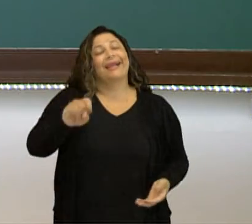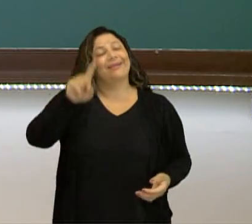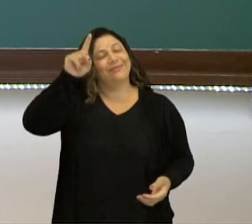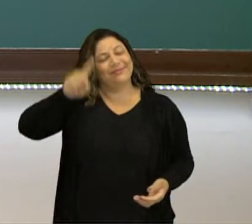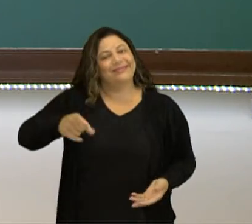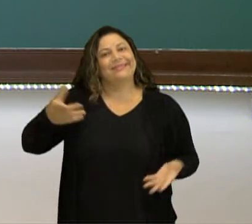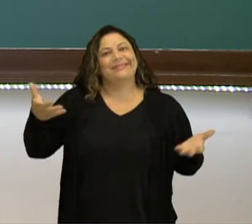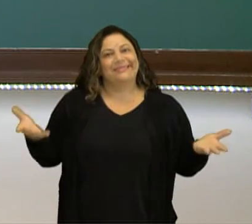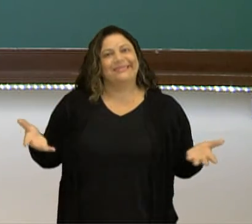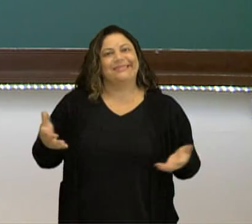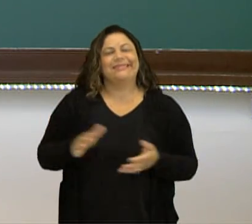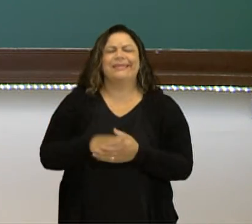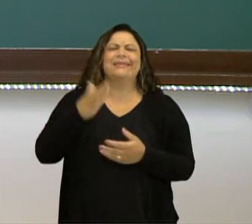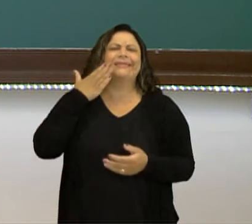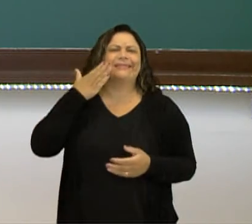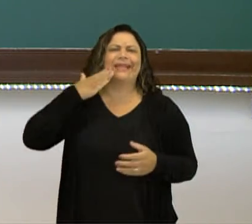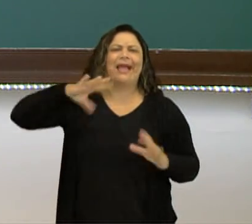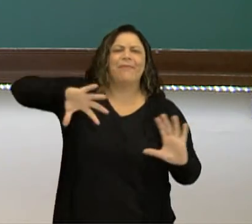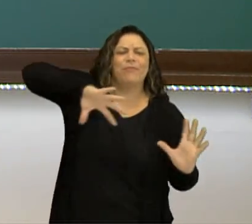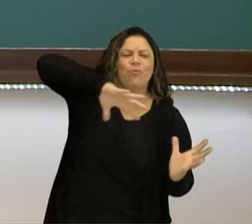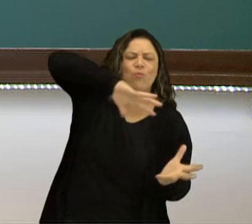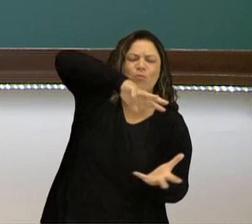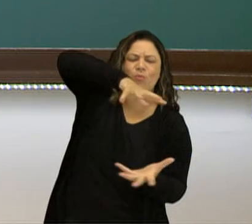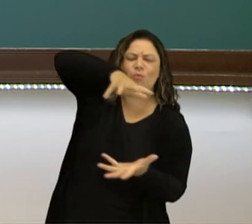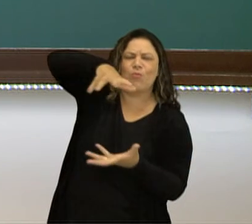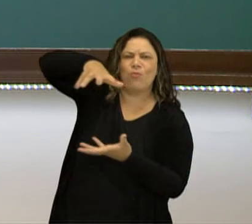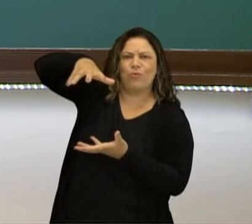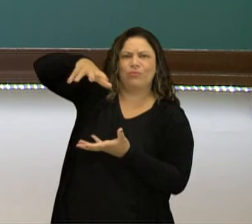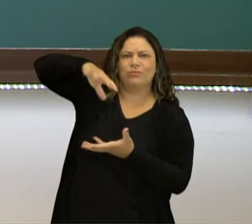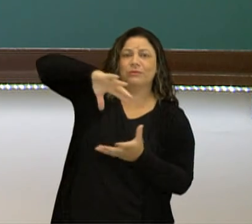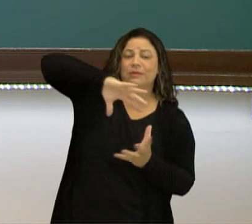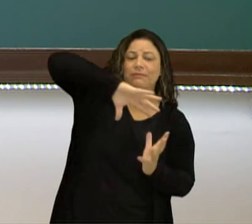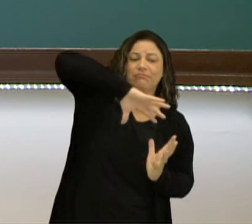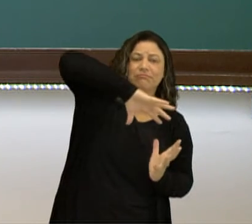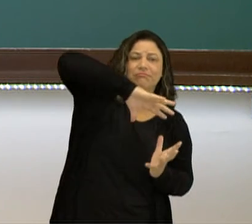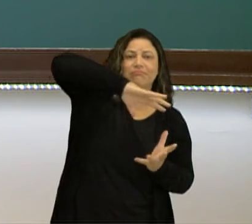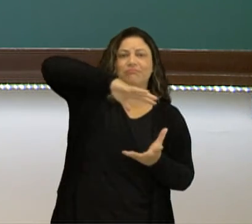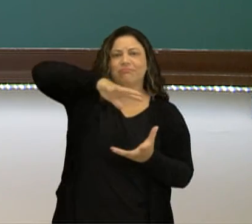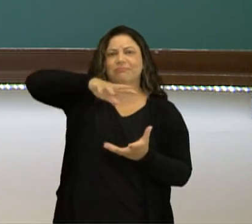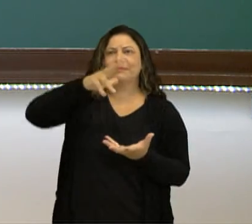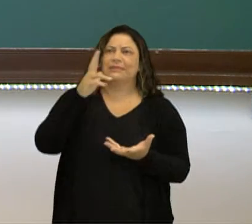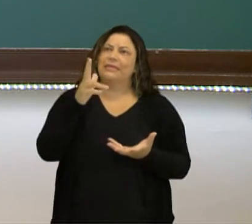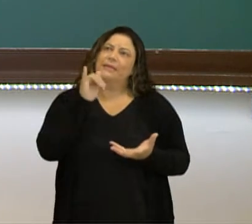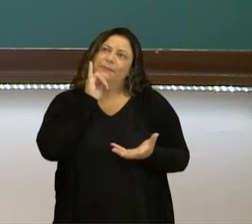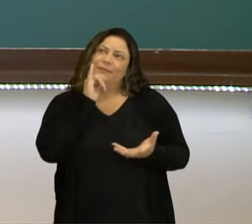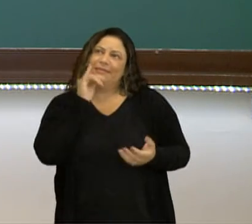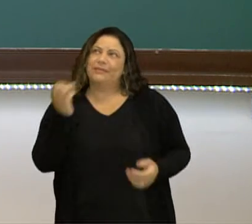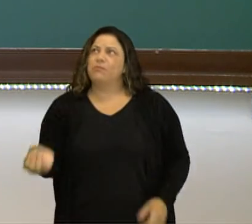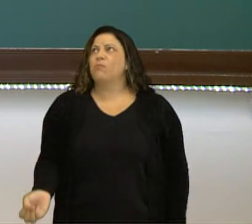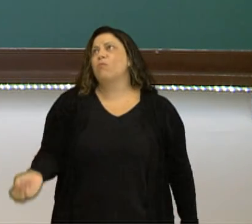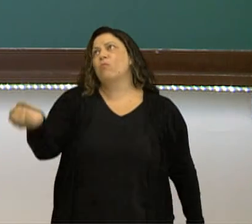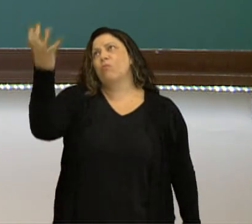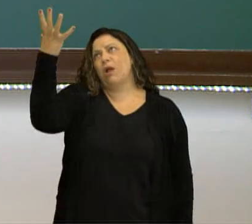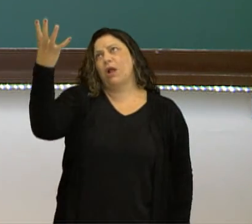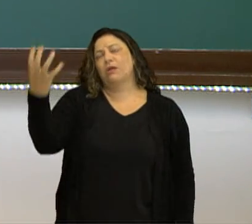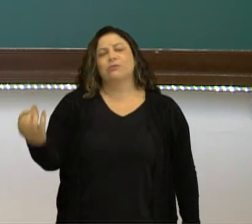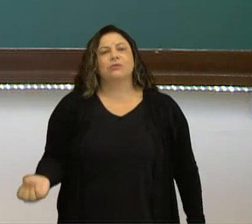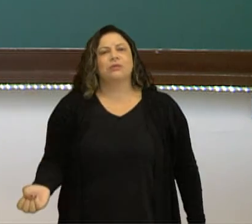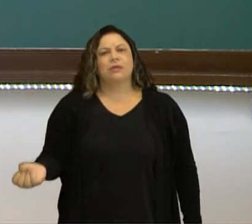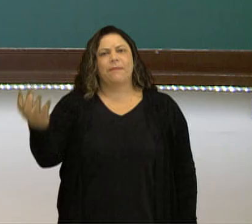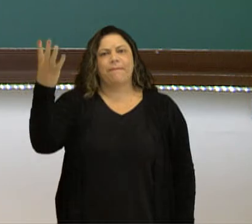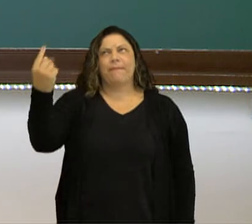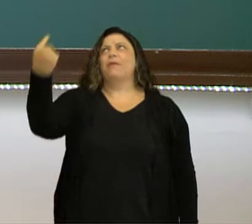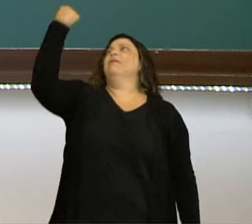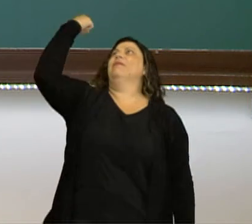sabe que a Terra está girando, aquela coisa toda. Se fosse assim, eu tivesse, por exemplo, uma bola na minha mão, eu jogar para cima, a bola ia